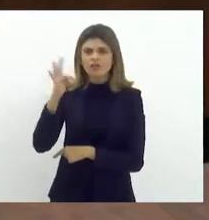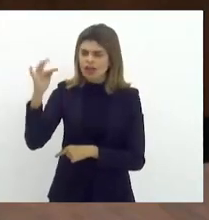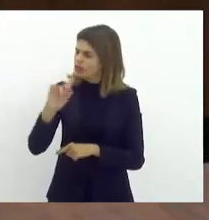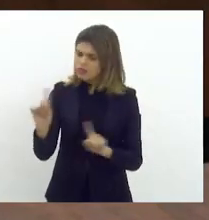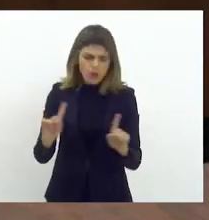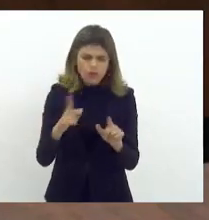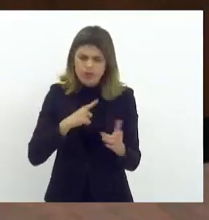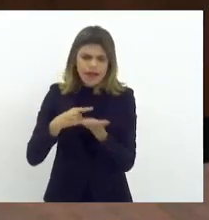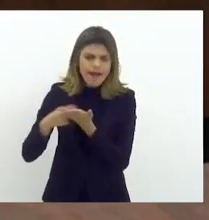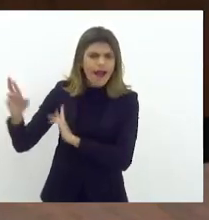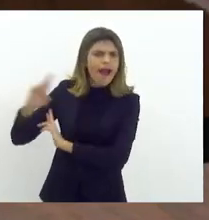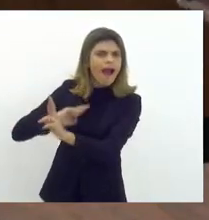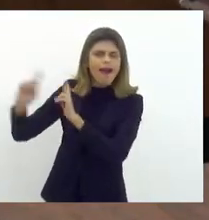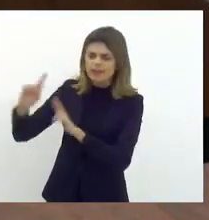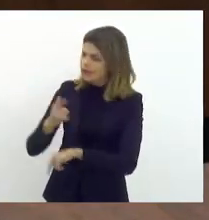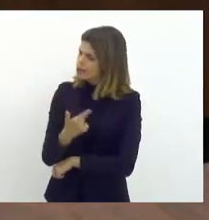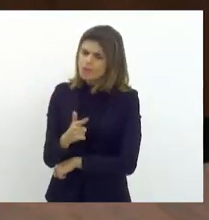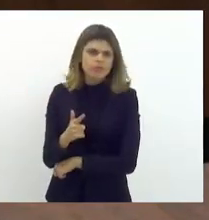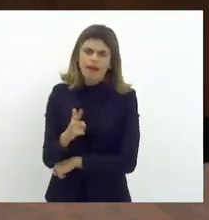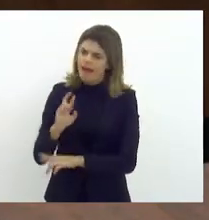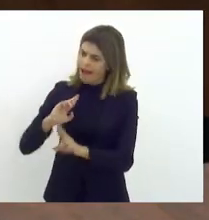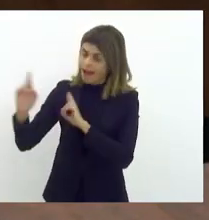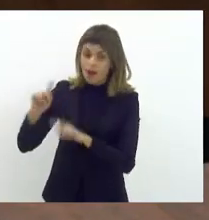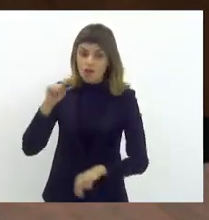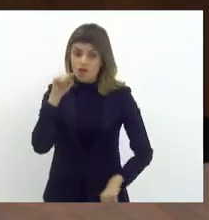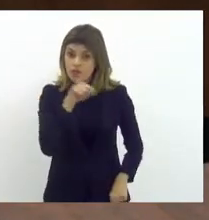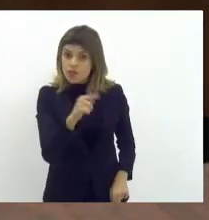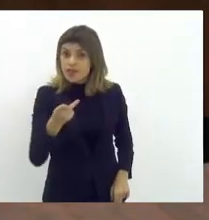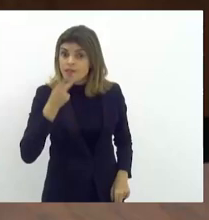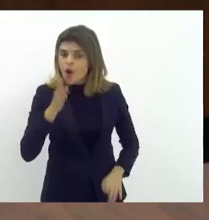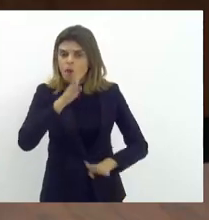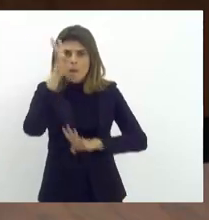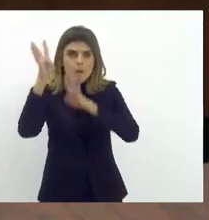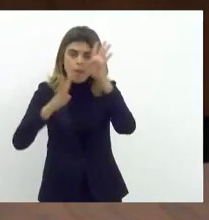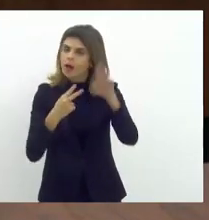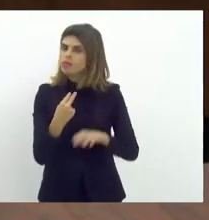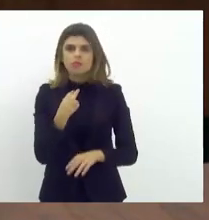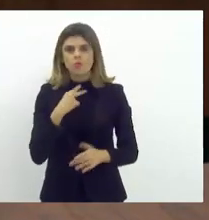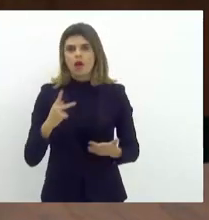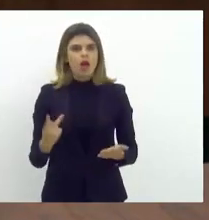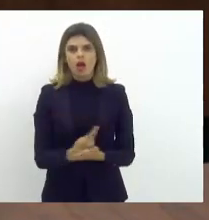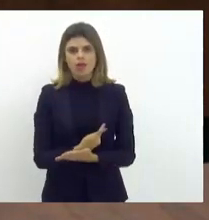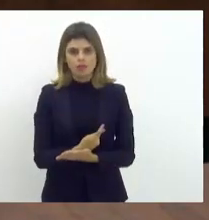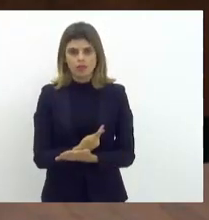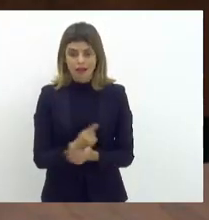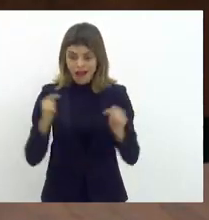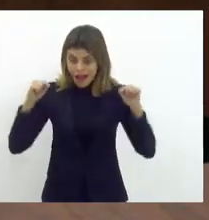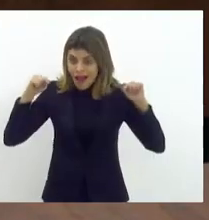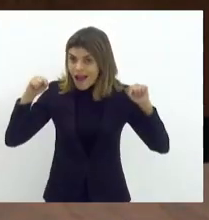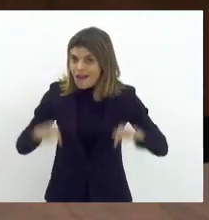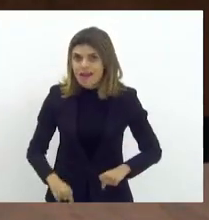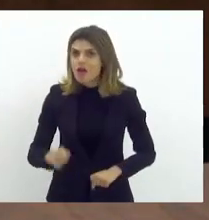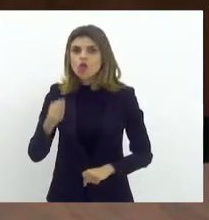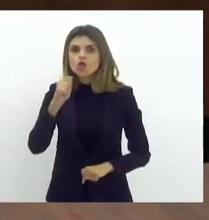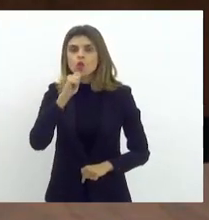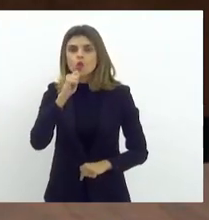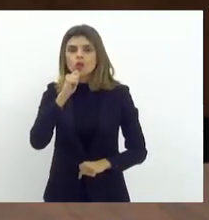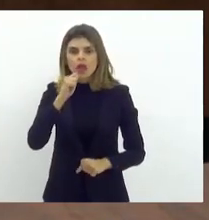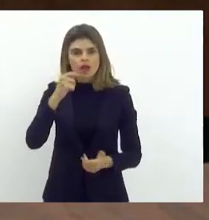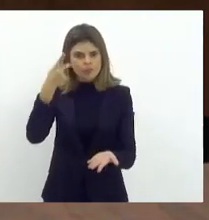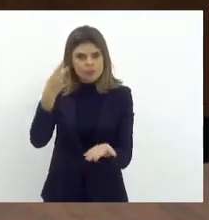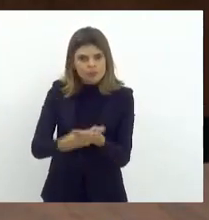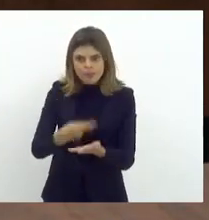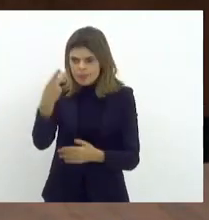fazer não temos essa relação não você tá dizendo algo que não pode acontecer aqui nós não temos legitimidade nem